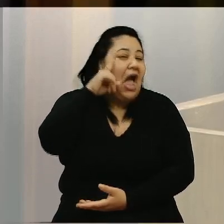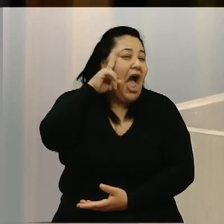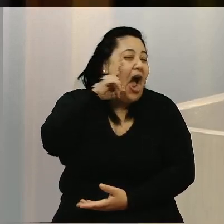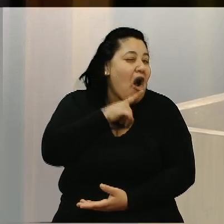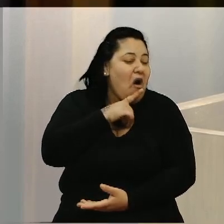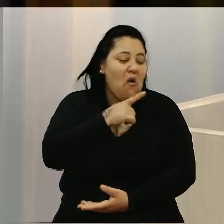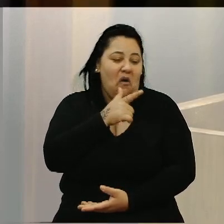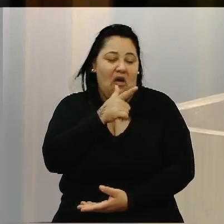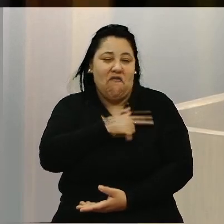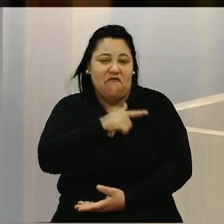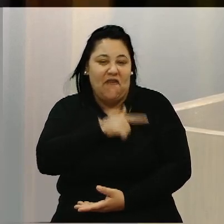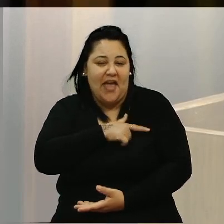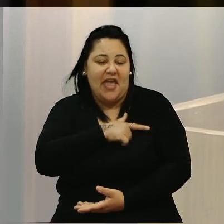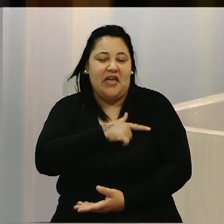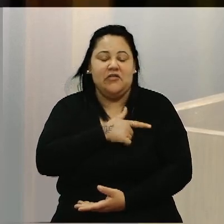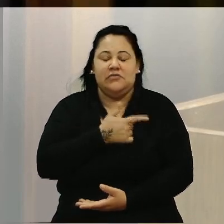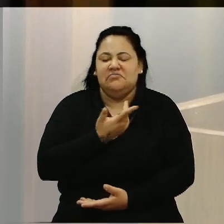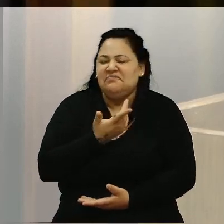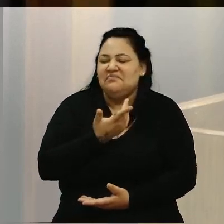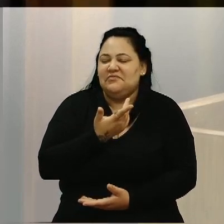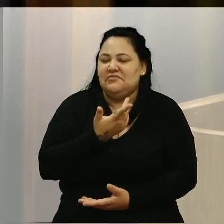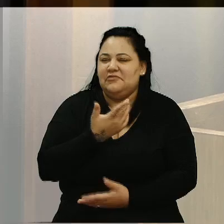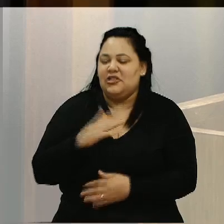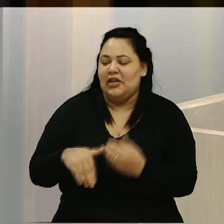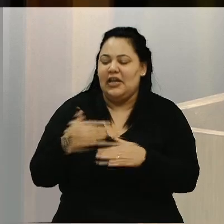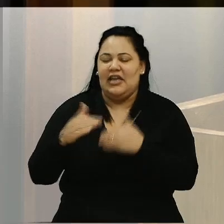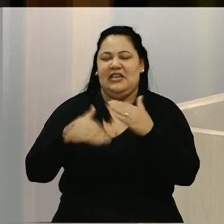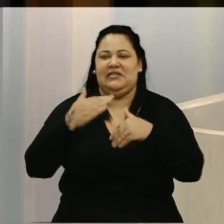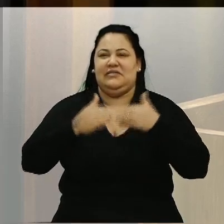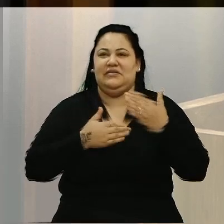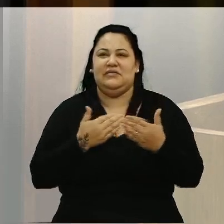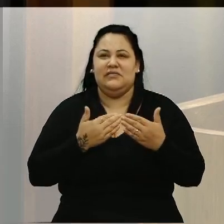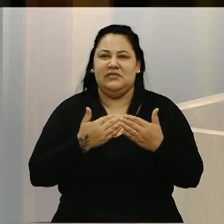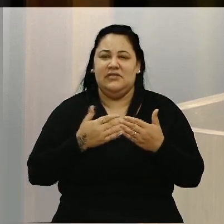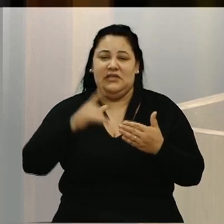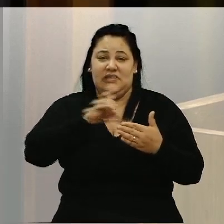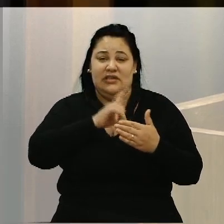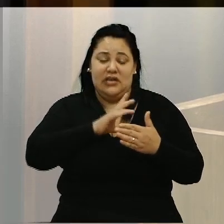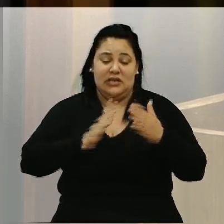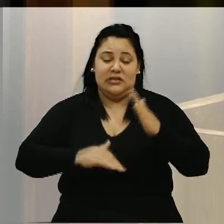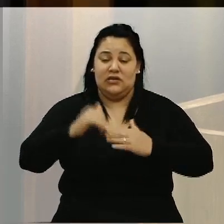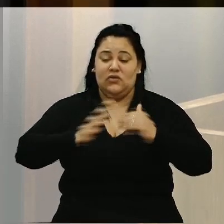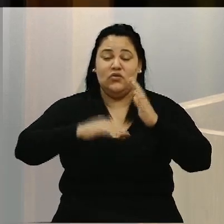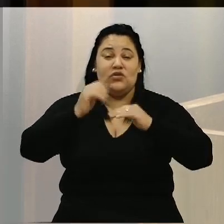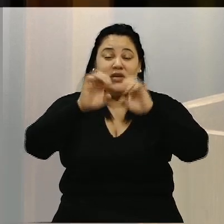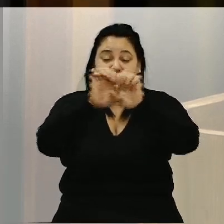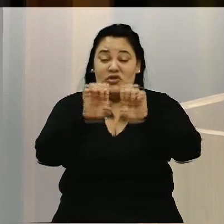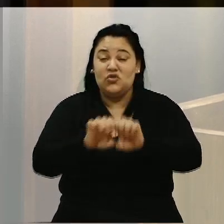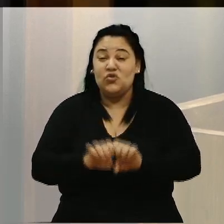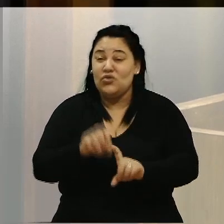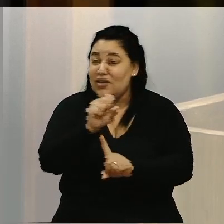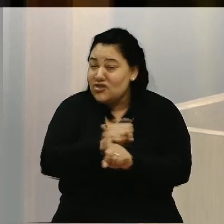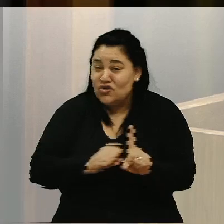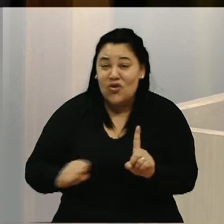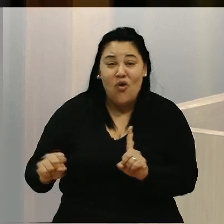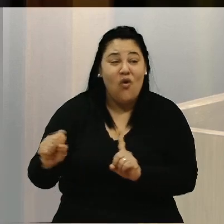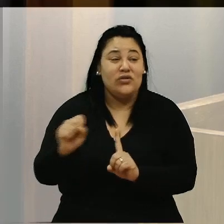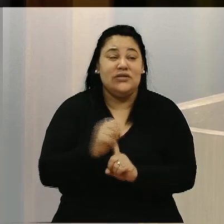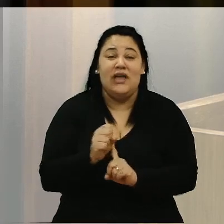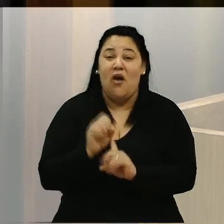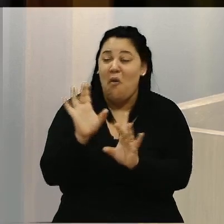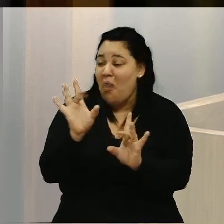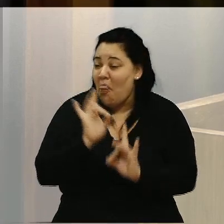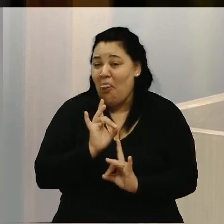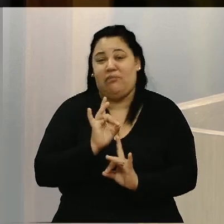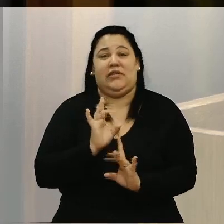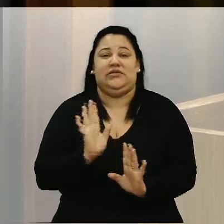Então, a gente cresce, se desenvolve, tendo essa construção, essa estrutura social na nossa